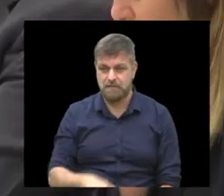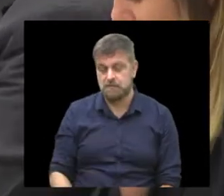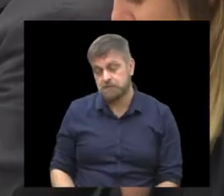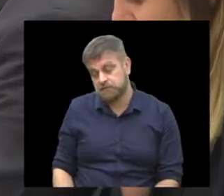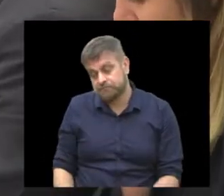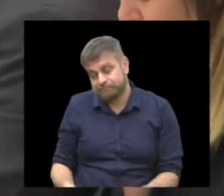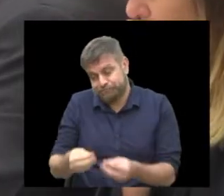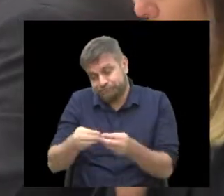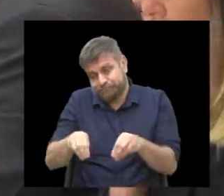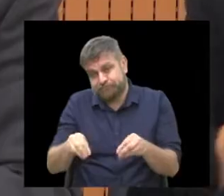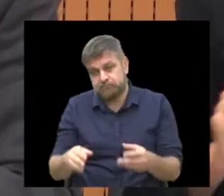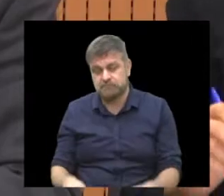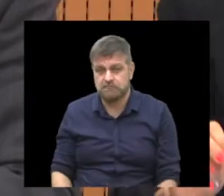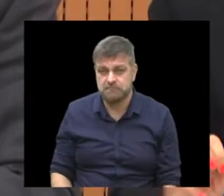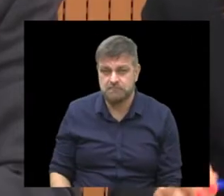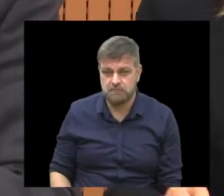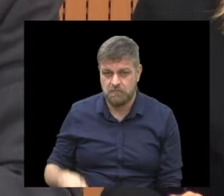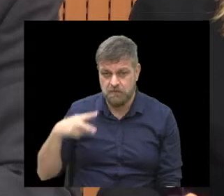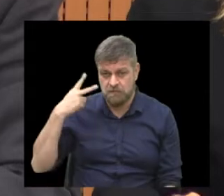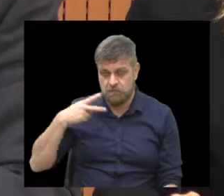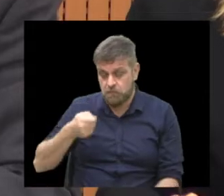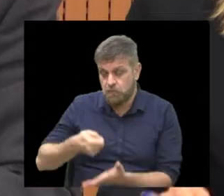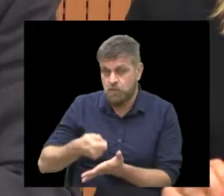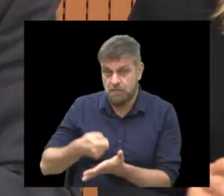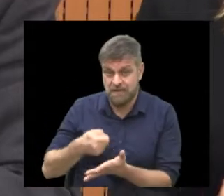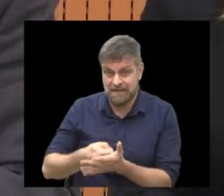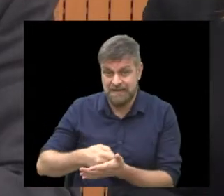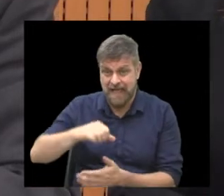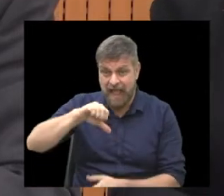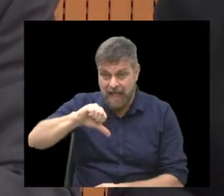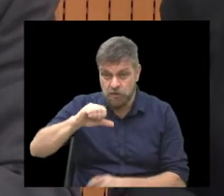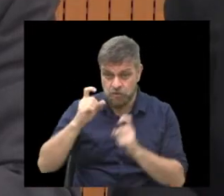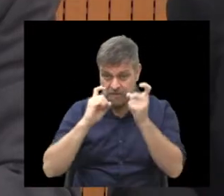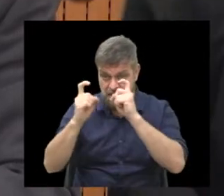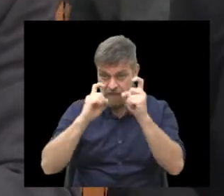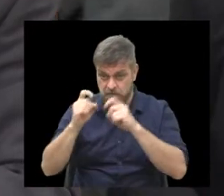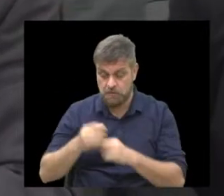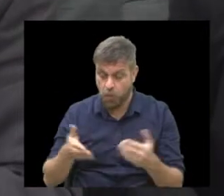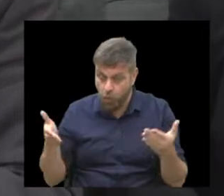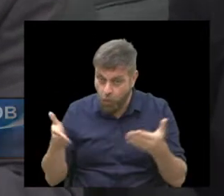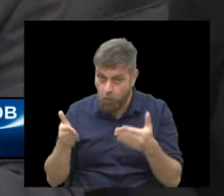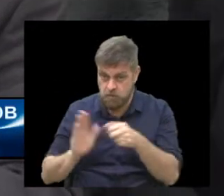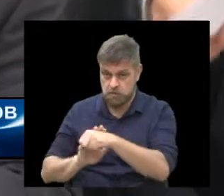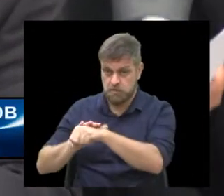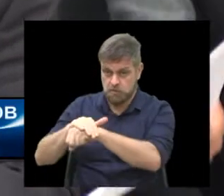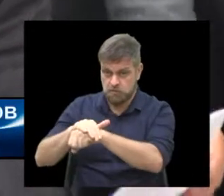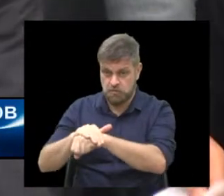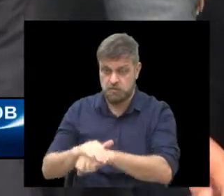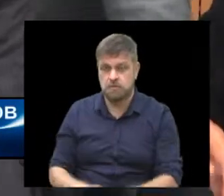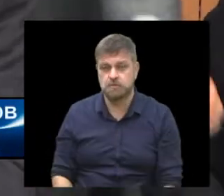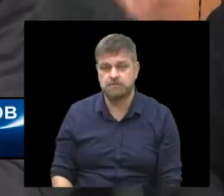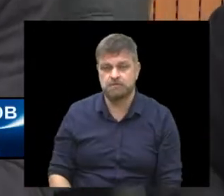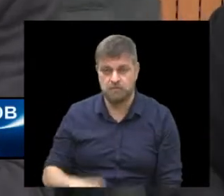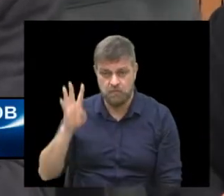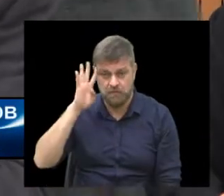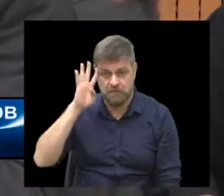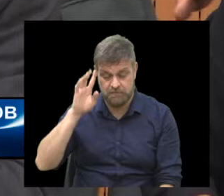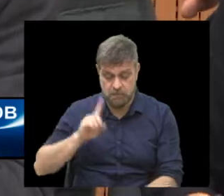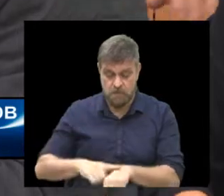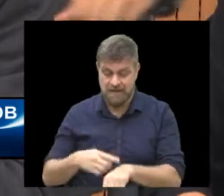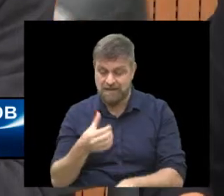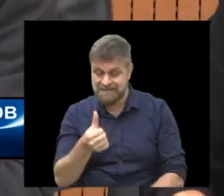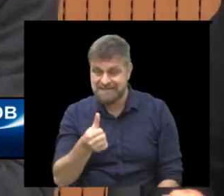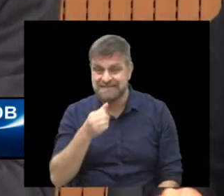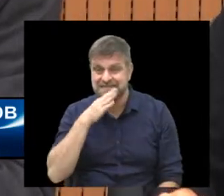fica prejudicado. Fico os senhores vereadores convocados para a 9ª reunião ordinária a ser realizada no dia de hoje, quarta-feira, às 18 horas, no